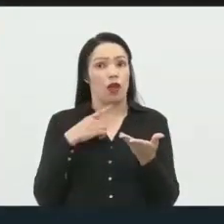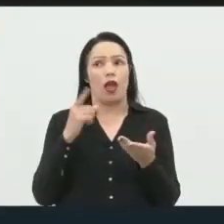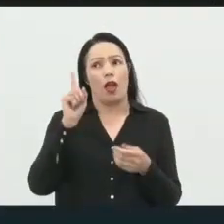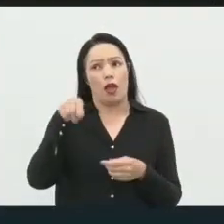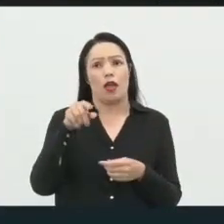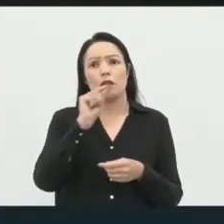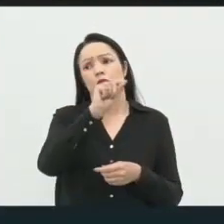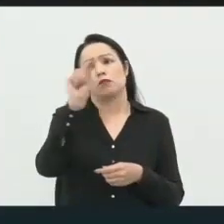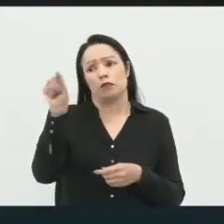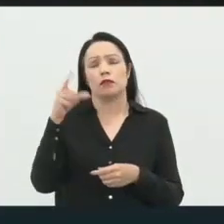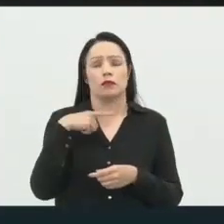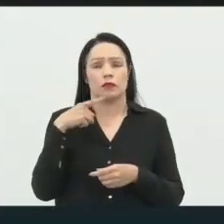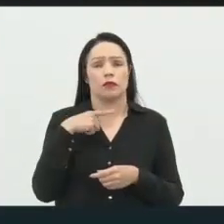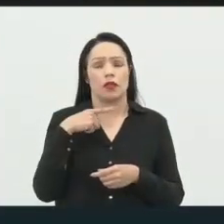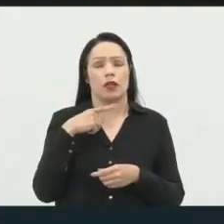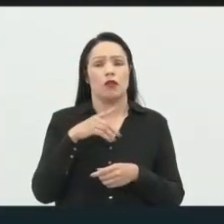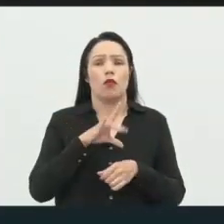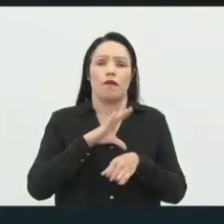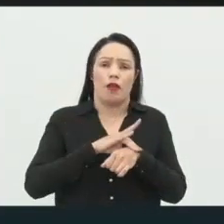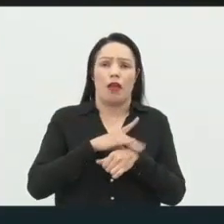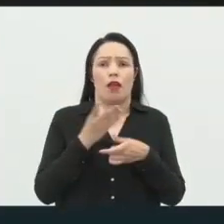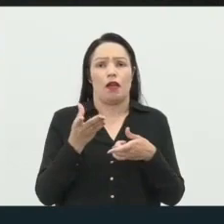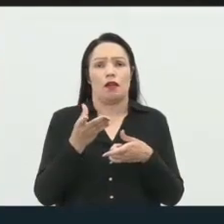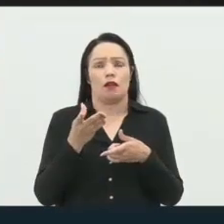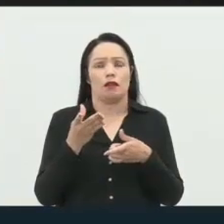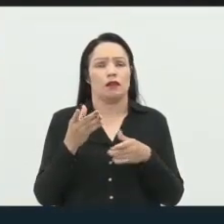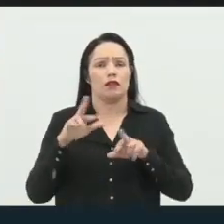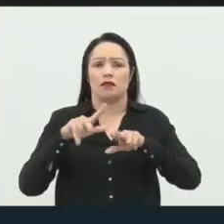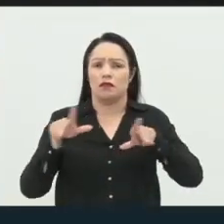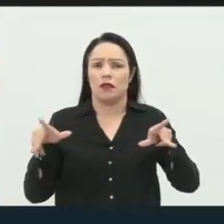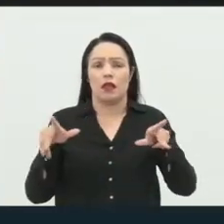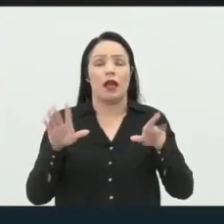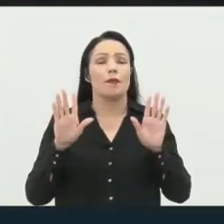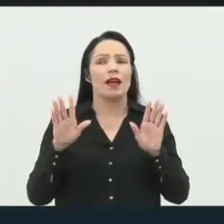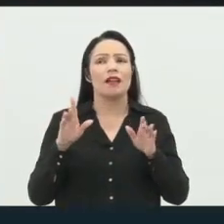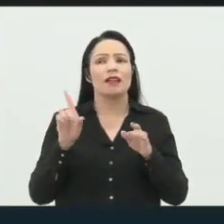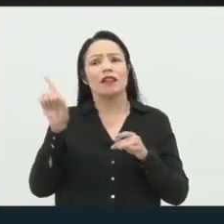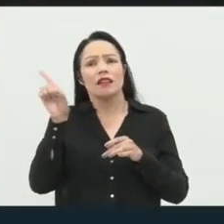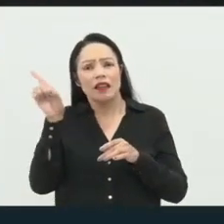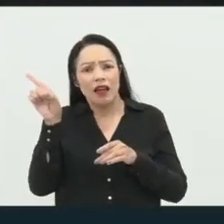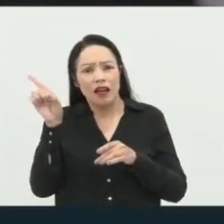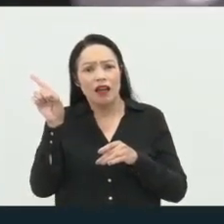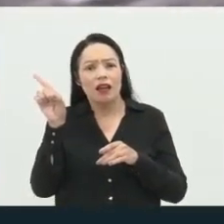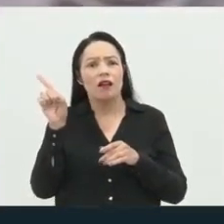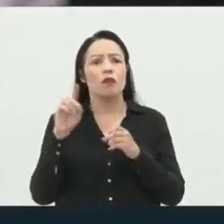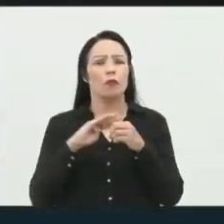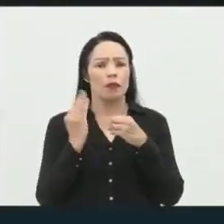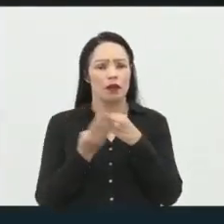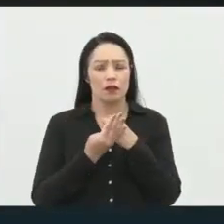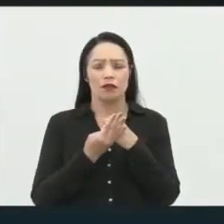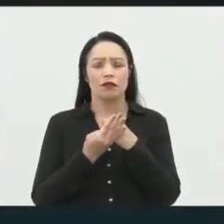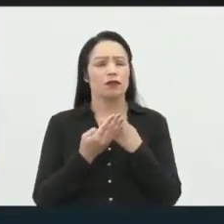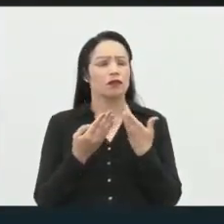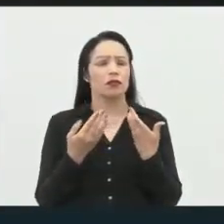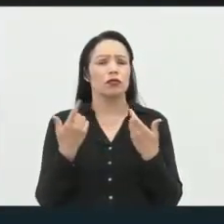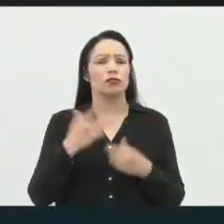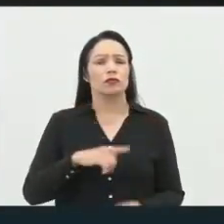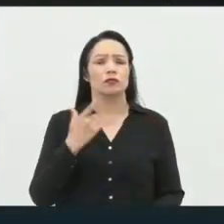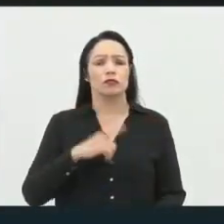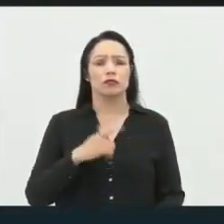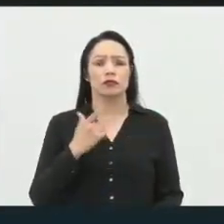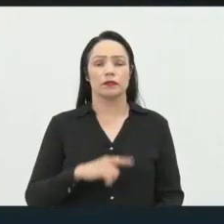USB e nós O Fundão periférico tem que mendigar o transporte público isso não é justo